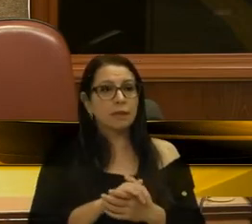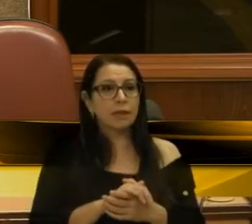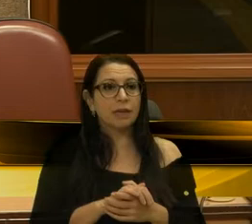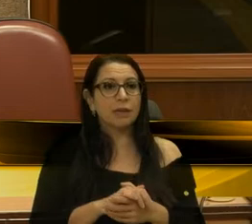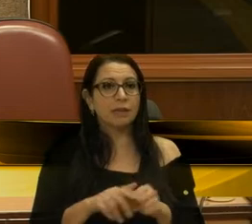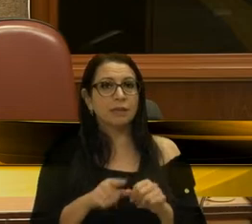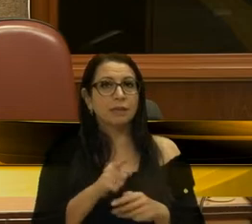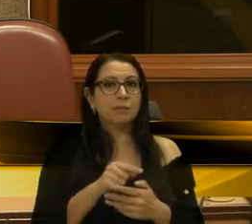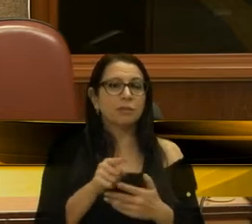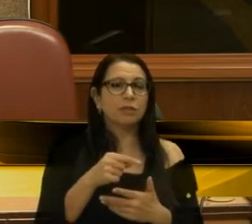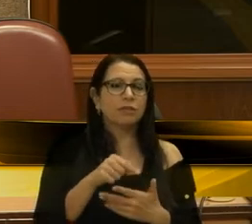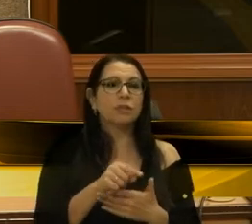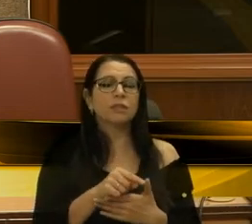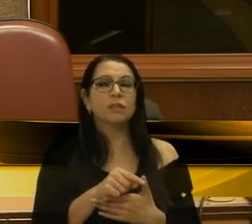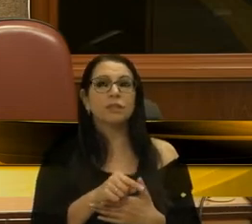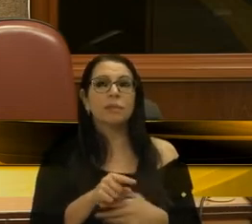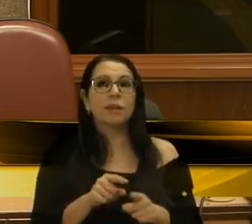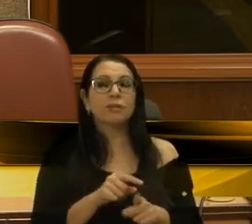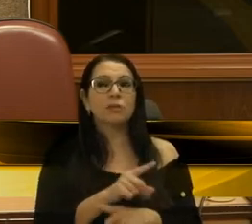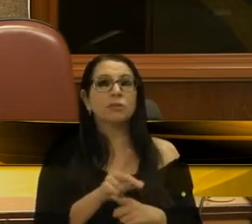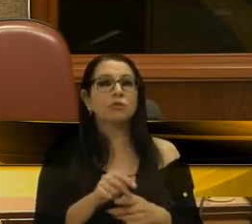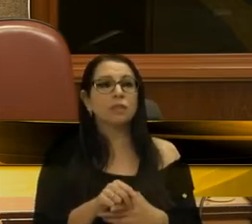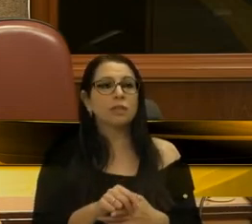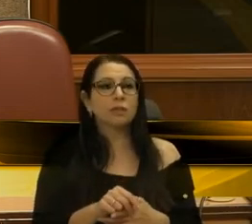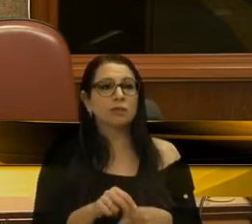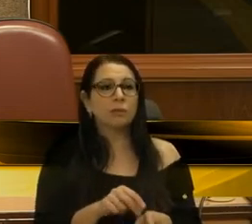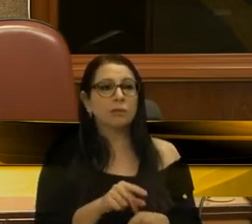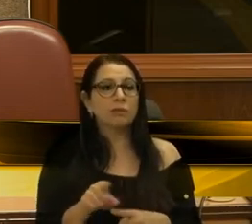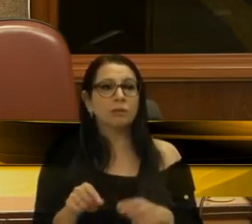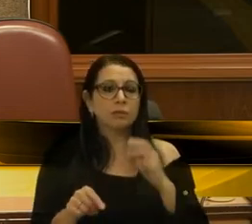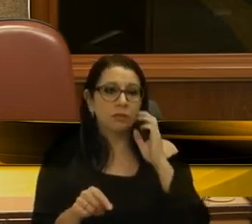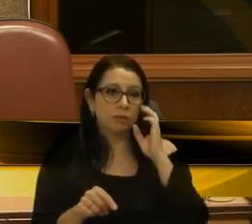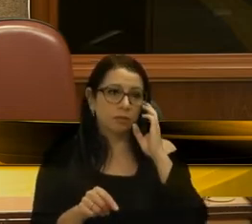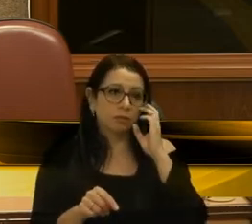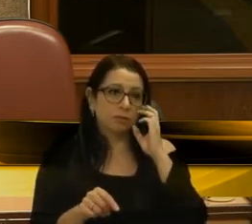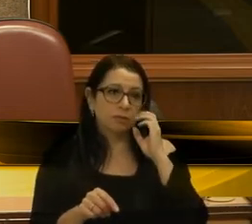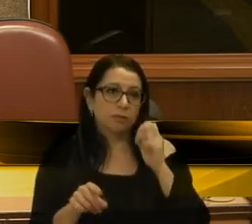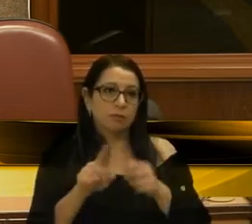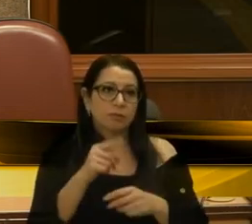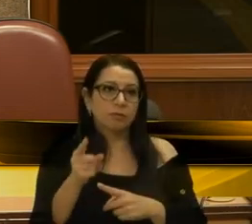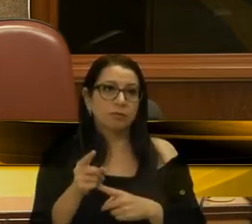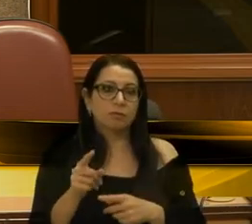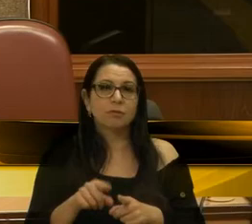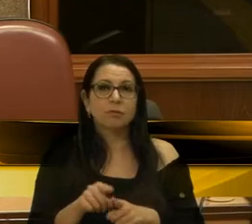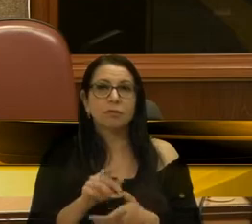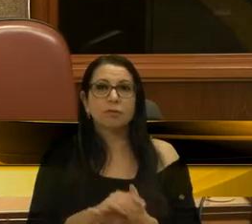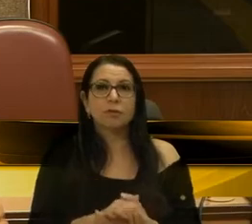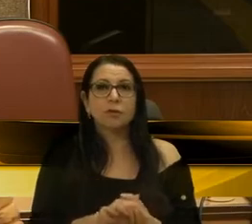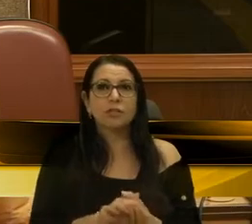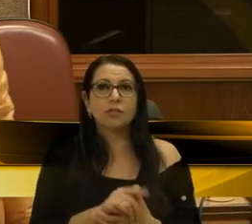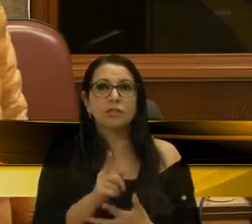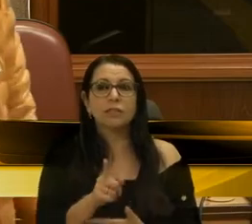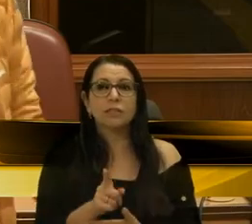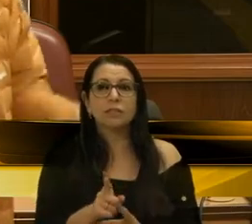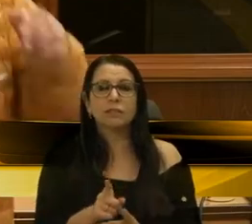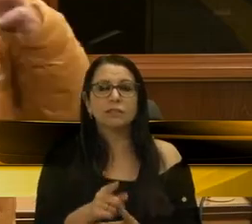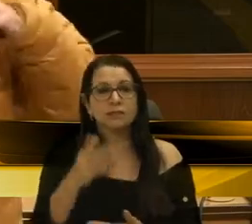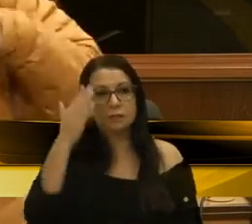com nitidez e clareza para onde que se anda e para onde que se vai com o dinheiro público, né? Isso aí, muito